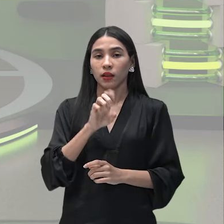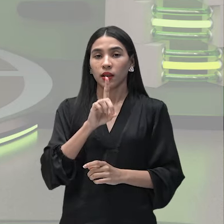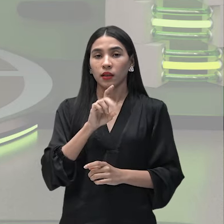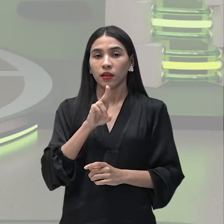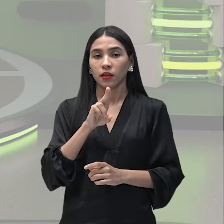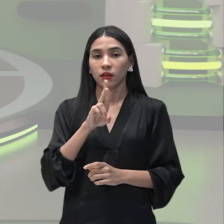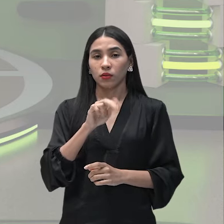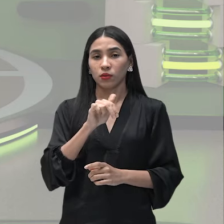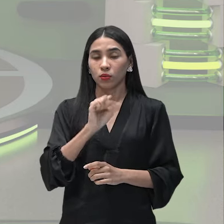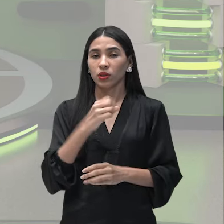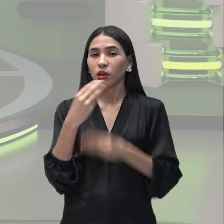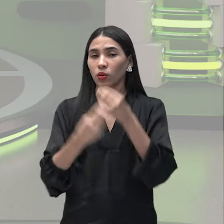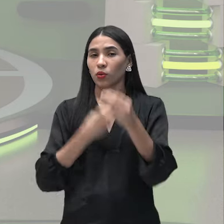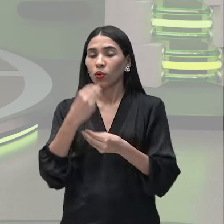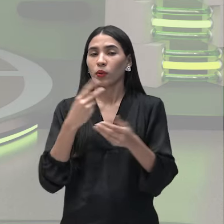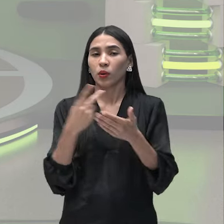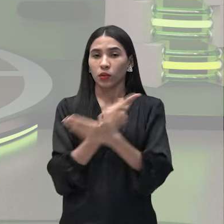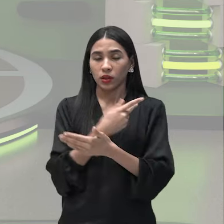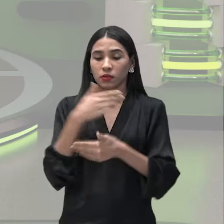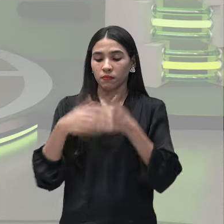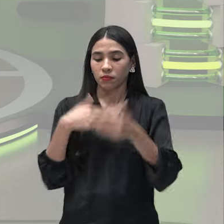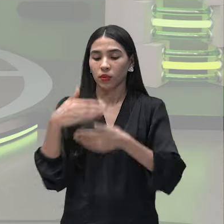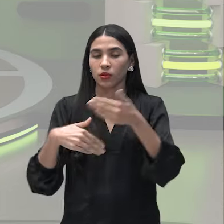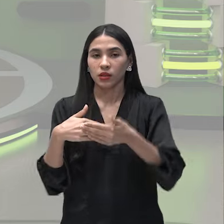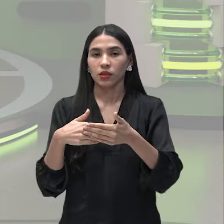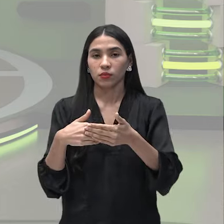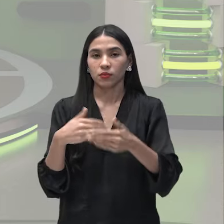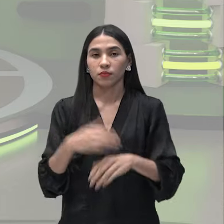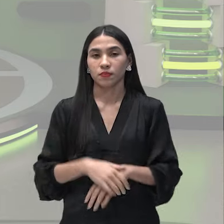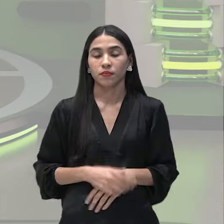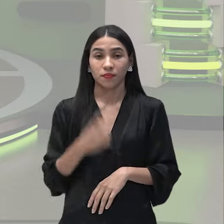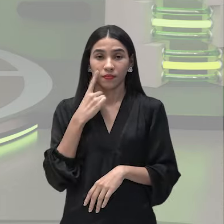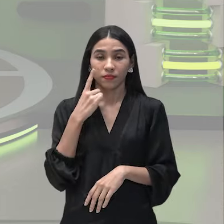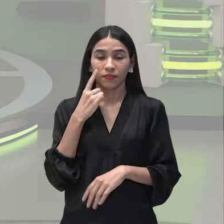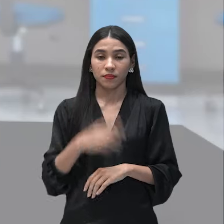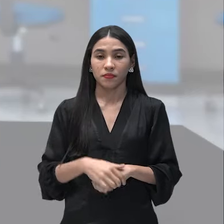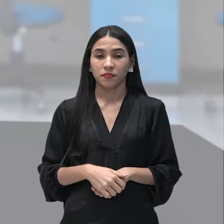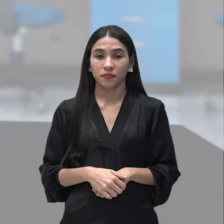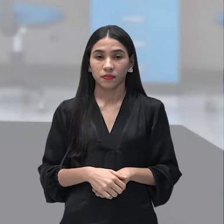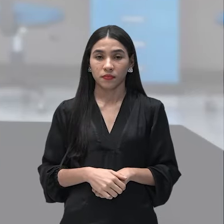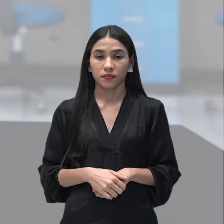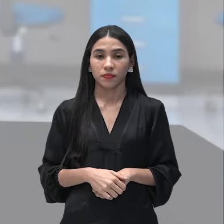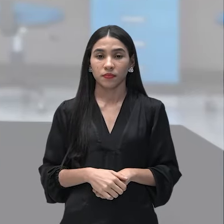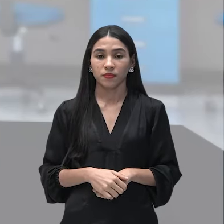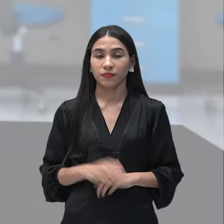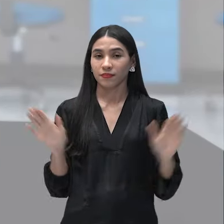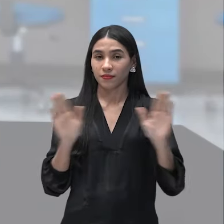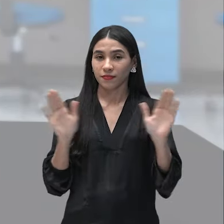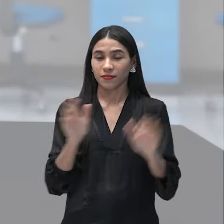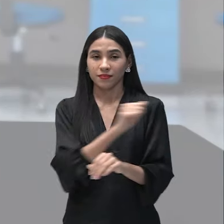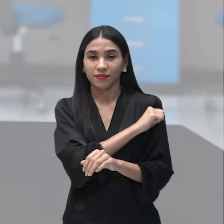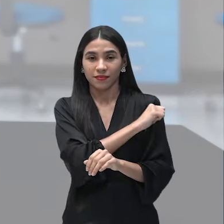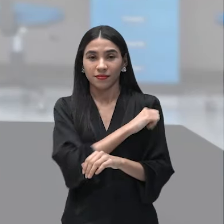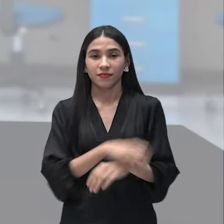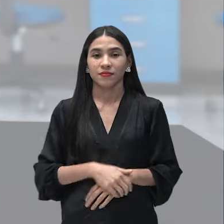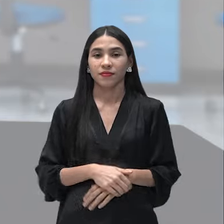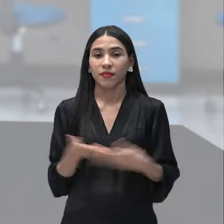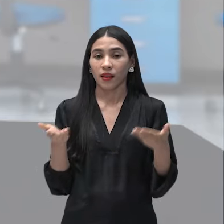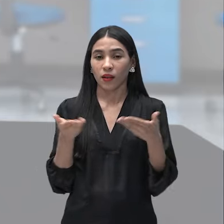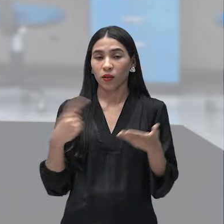ela funciona ali nesse processo de fermentação. Vamos observar. Olá, alunos! Vamos